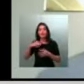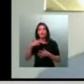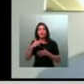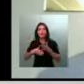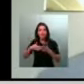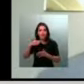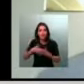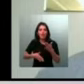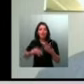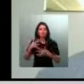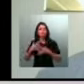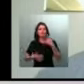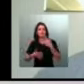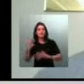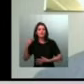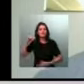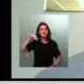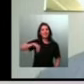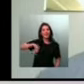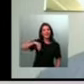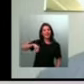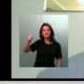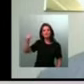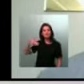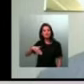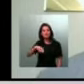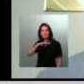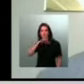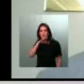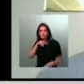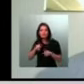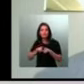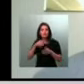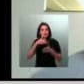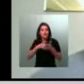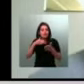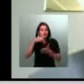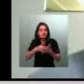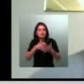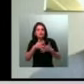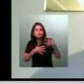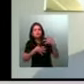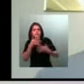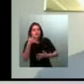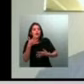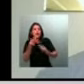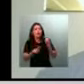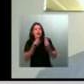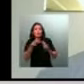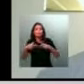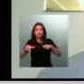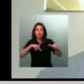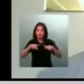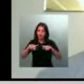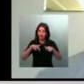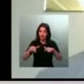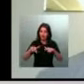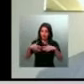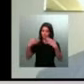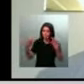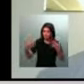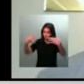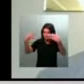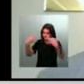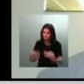vezes não apenas remuneratórias, mas as limitações nas condições de trabalho, então nós devemos fazer justiça